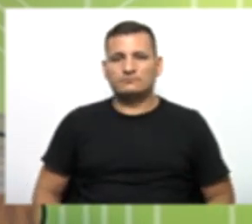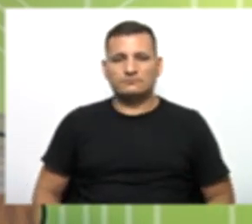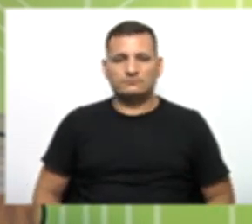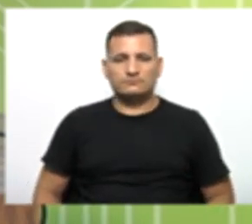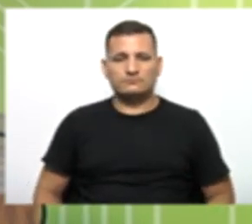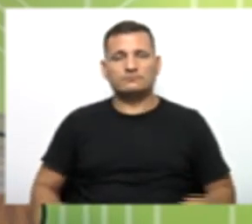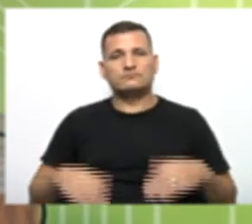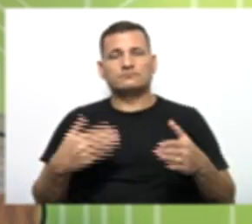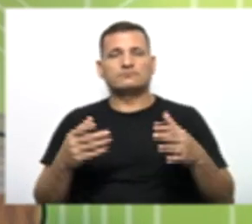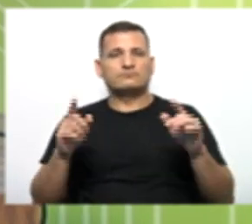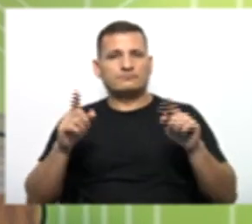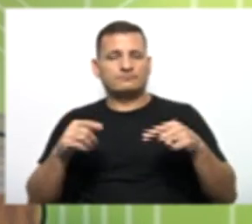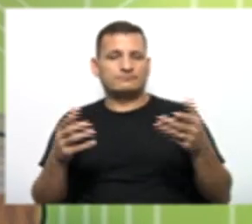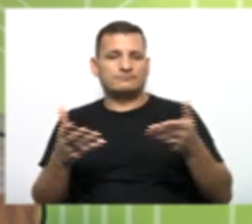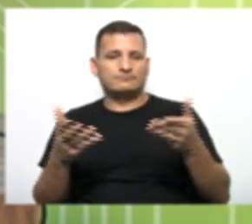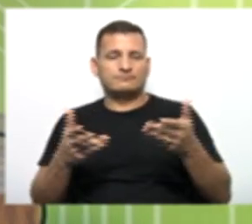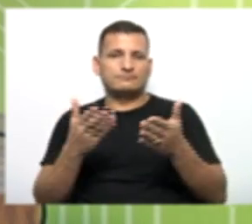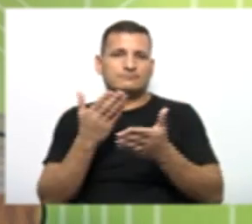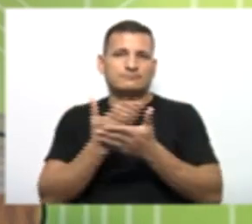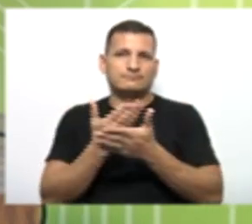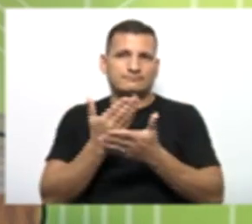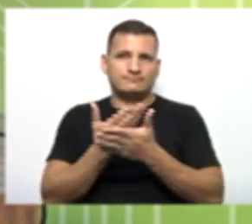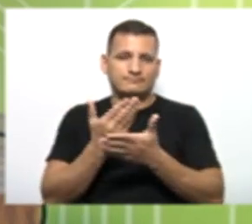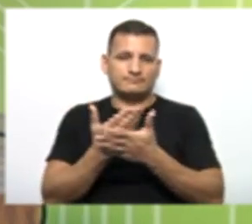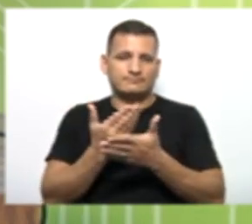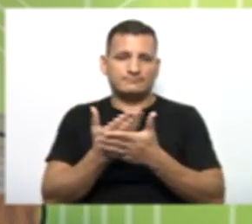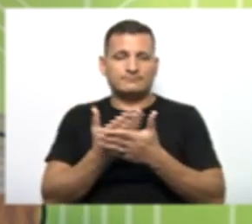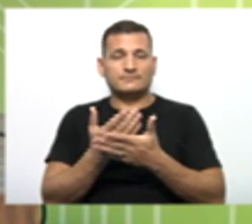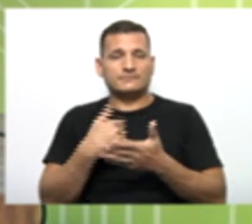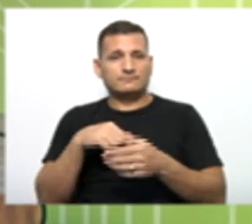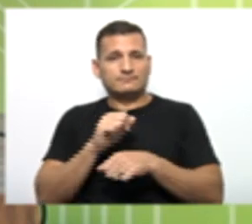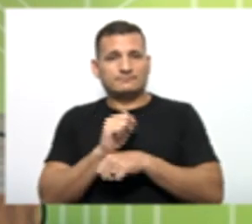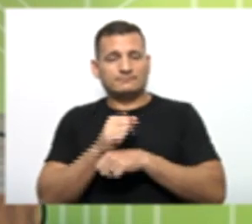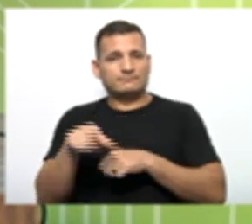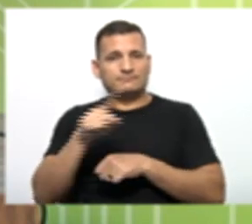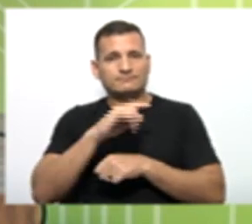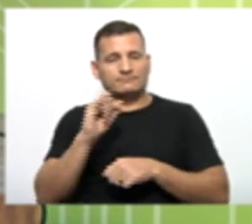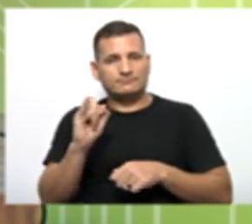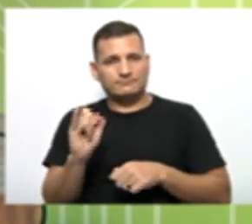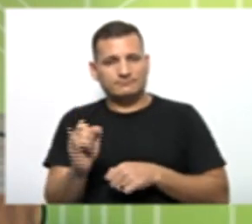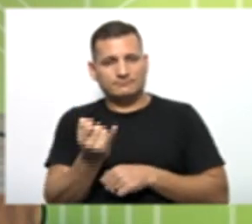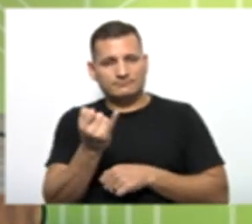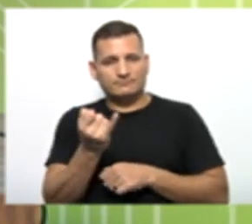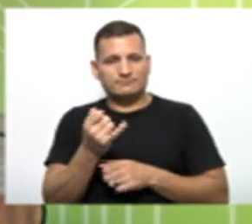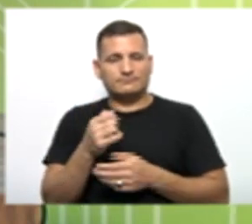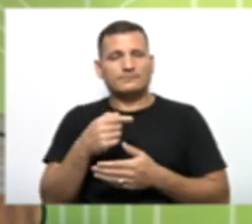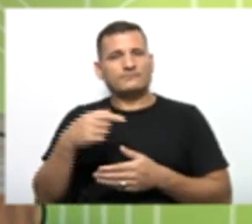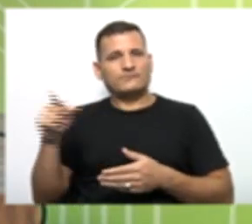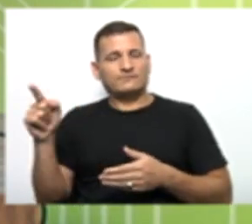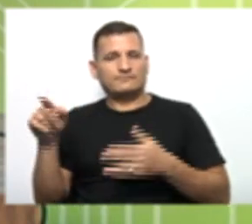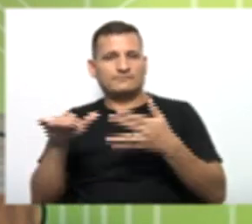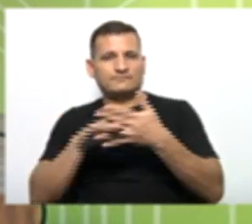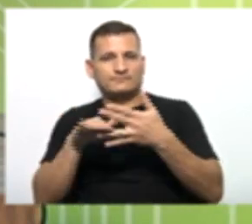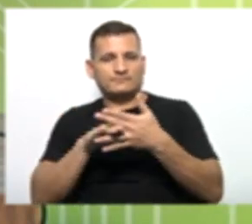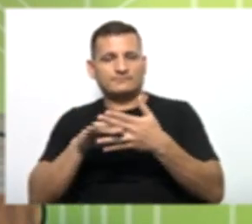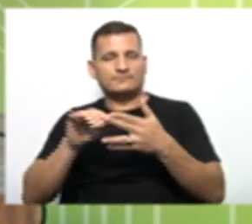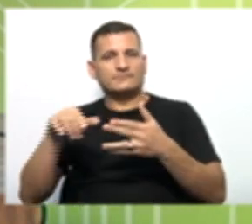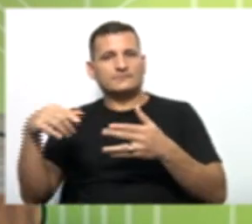Essa foi a nossa aula de hoje. Espero que vocês tenham aproveitado bastante. Daqui a pouco nós voltaremos